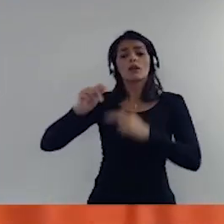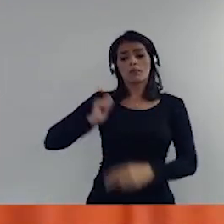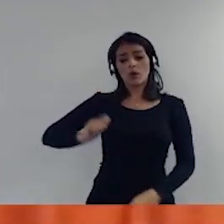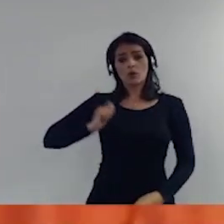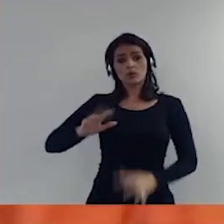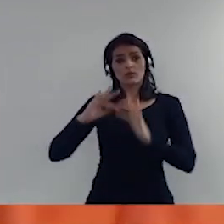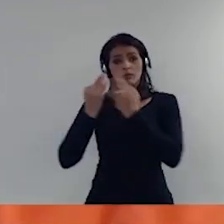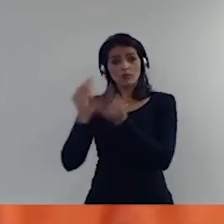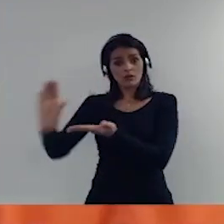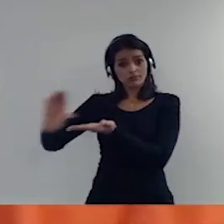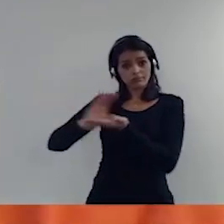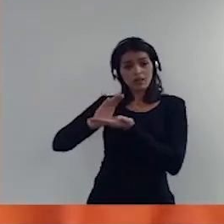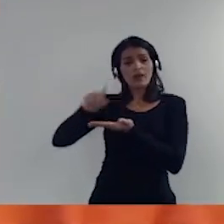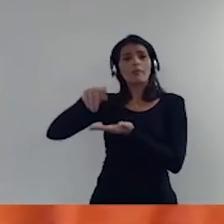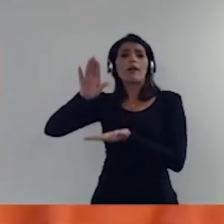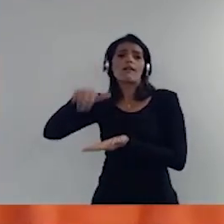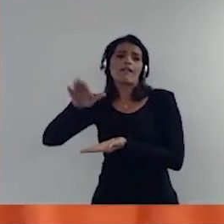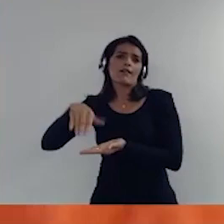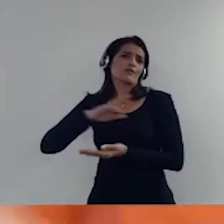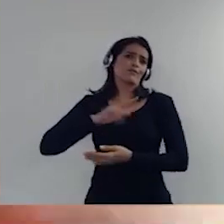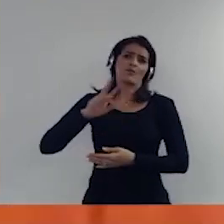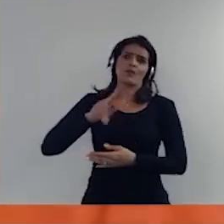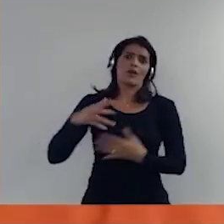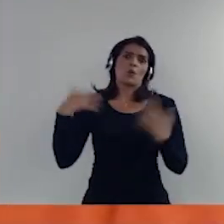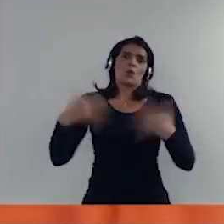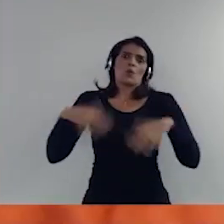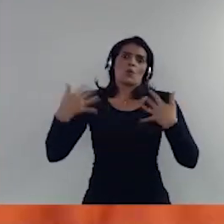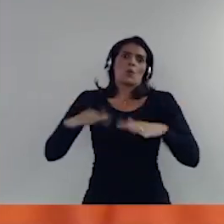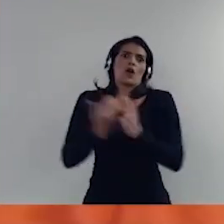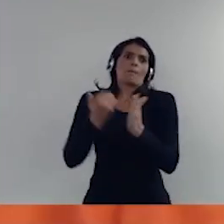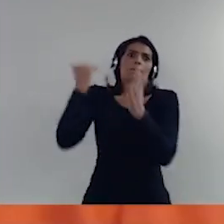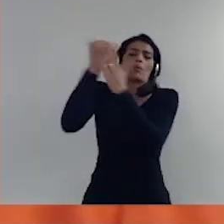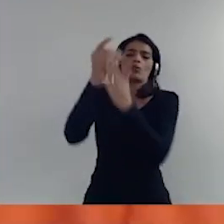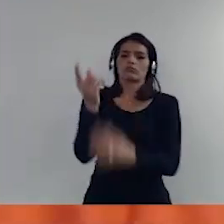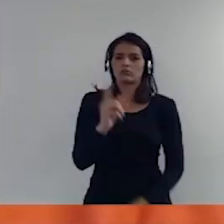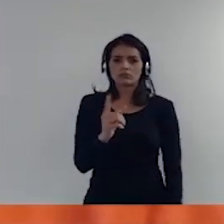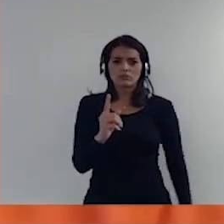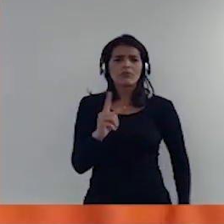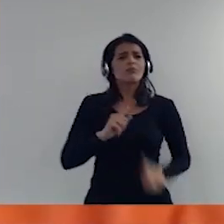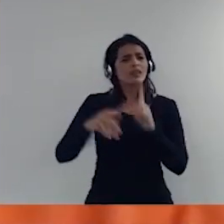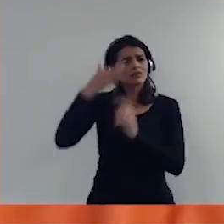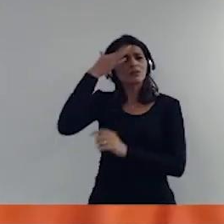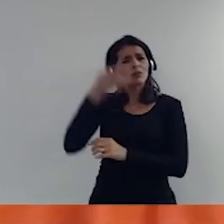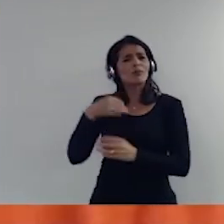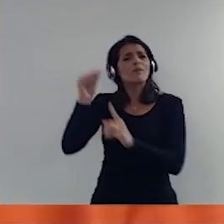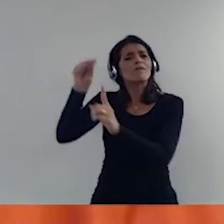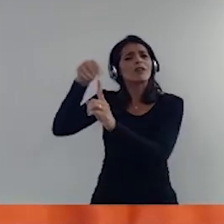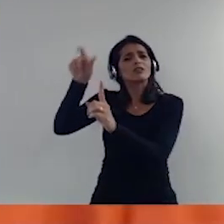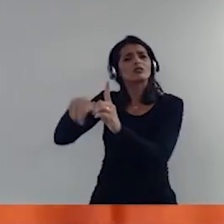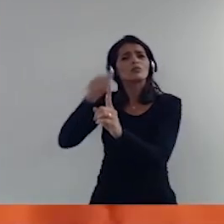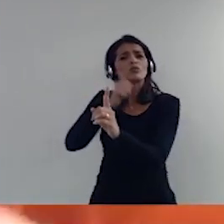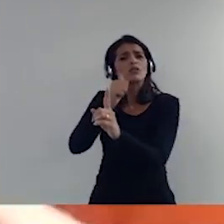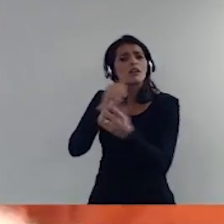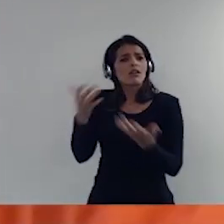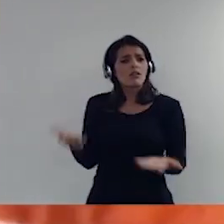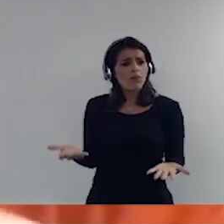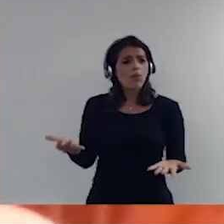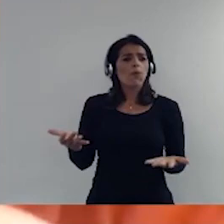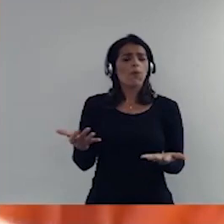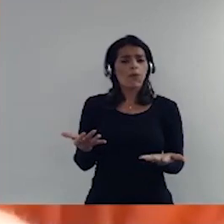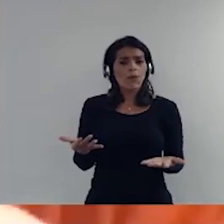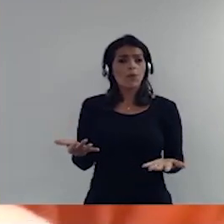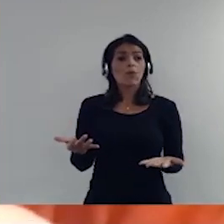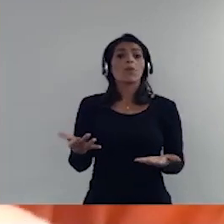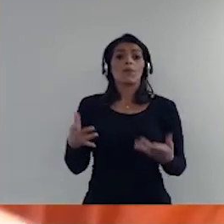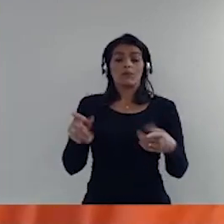é um programa barato, não é nada demais, mas é para a gente entender essa fragilidade, tá? E